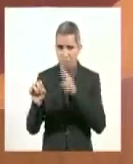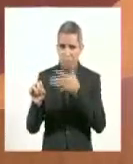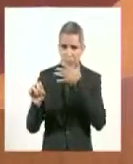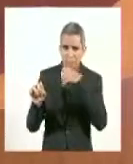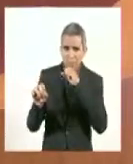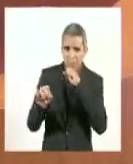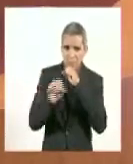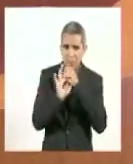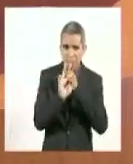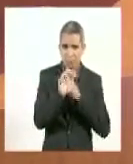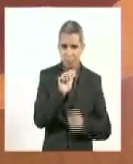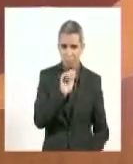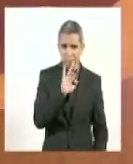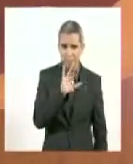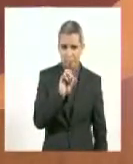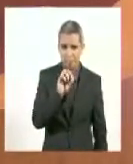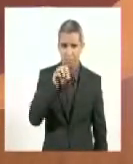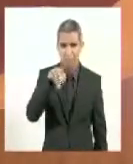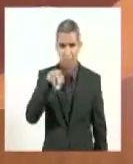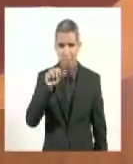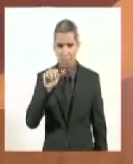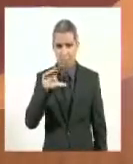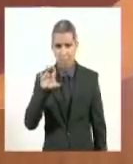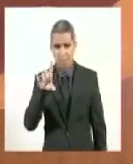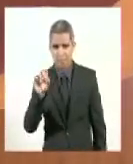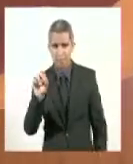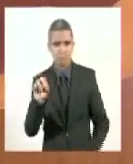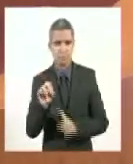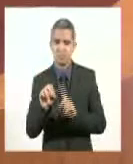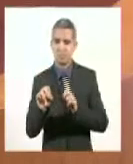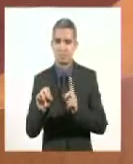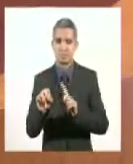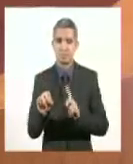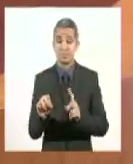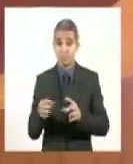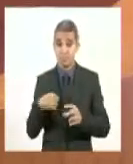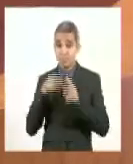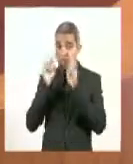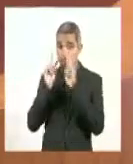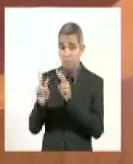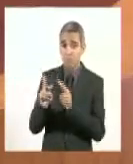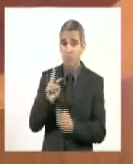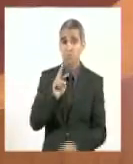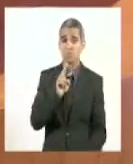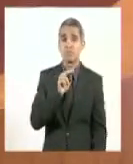Dedé Macedo como financiador da campanha do governador. Eu sei